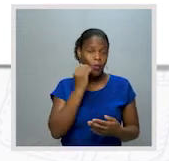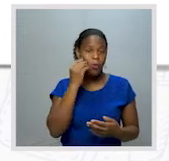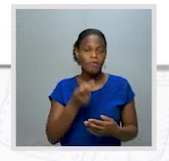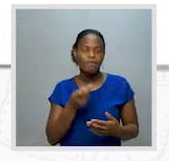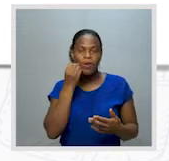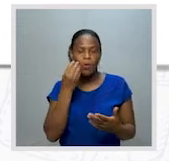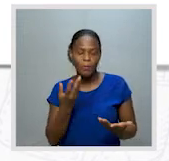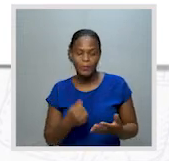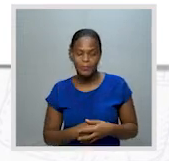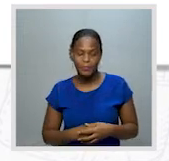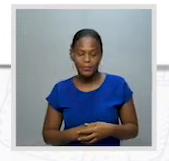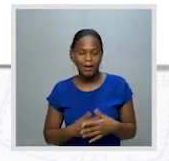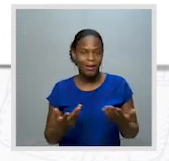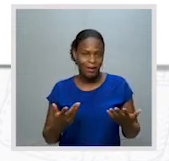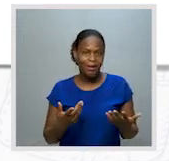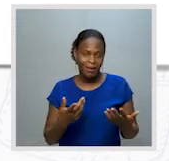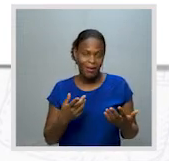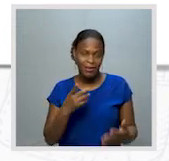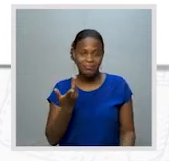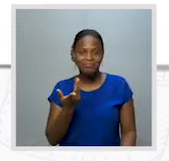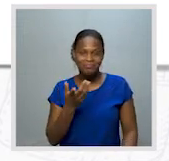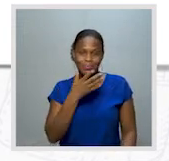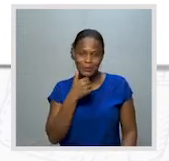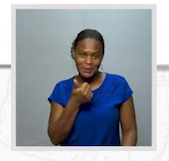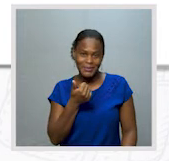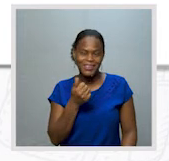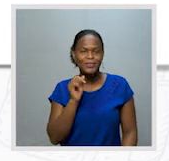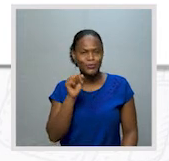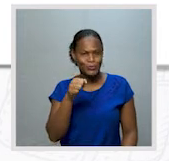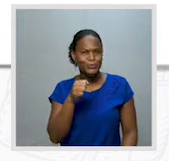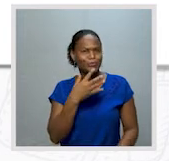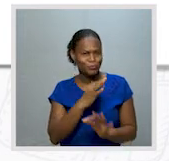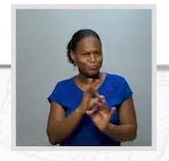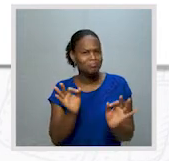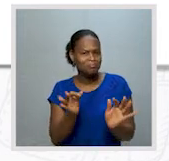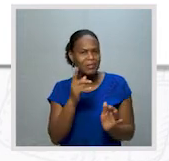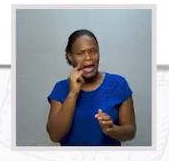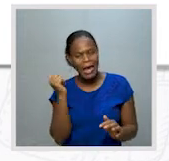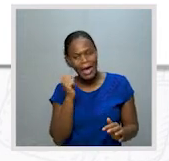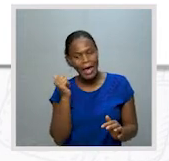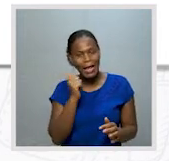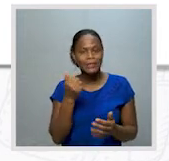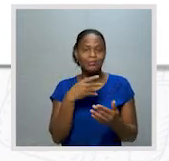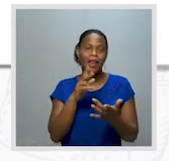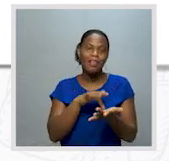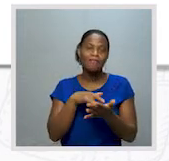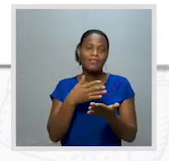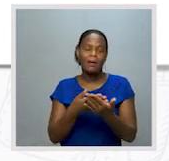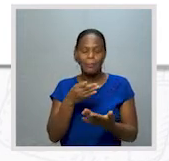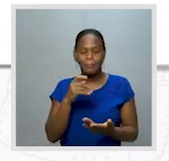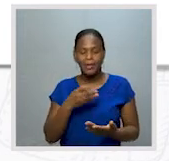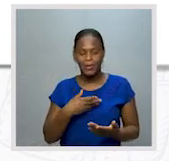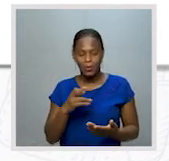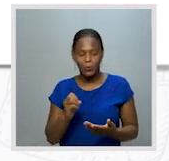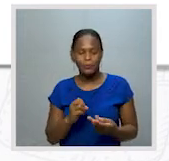é que ficaria? Nossa, que bonito! É isso mesmo, eles deram um livro ao Pedro. Se